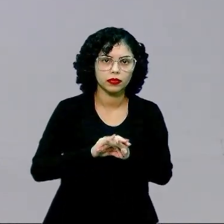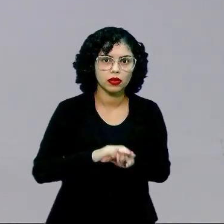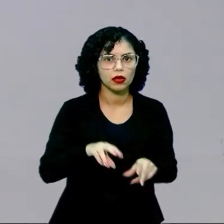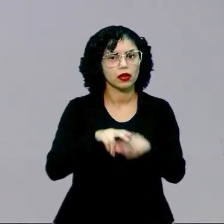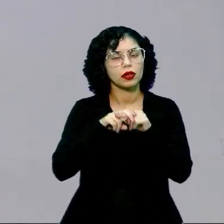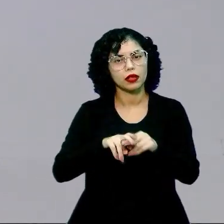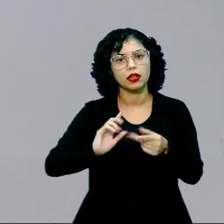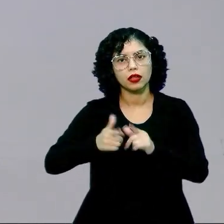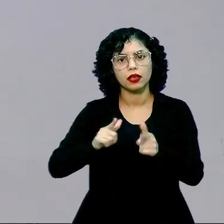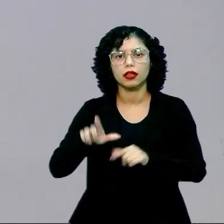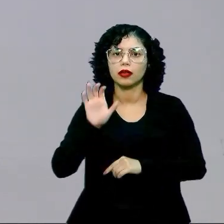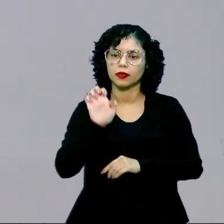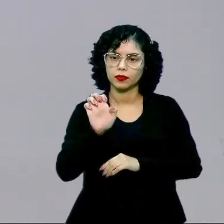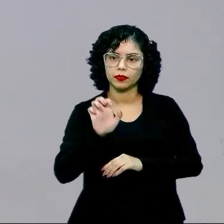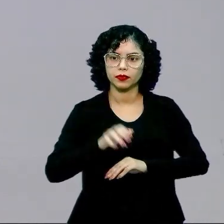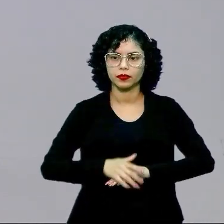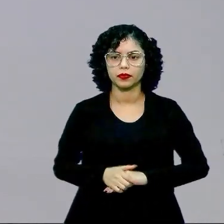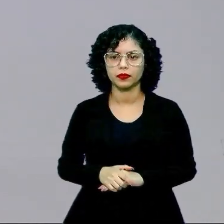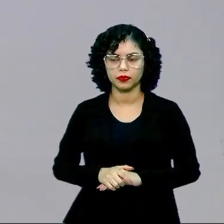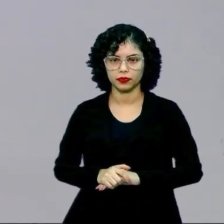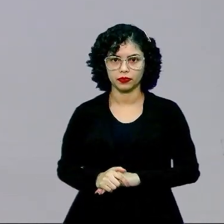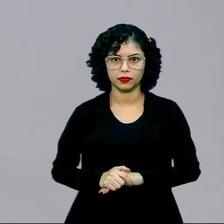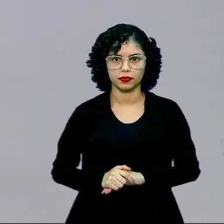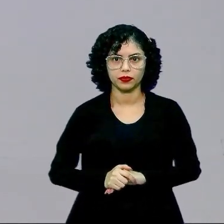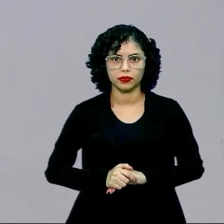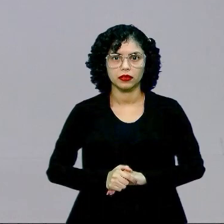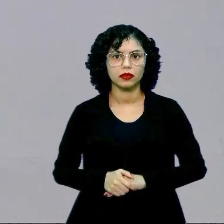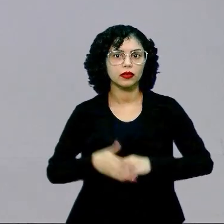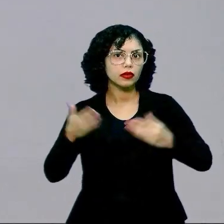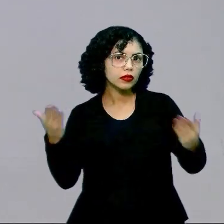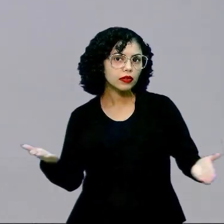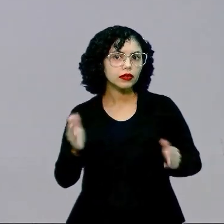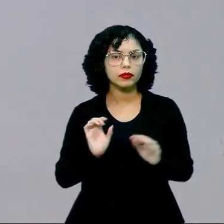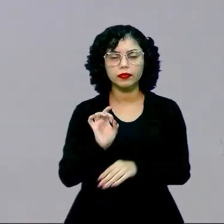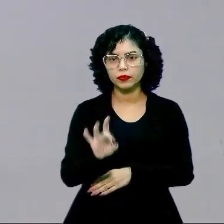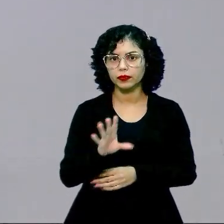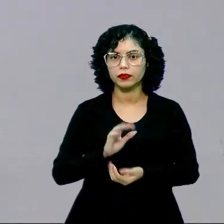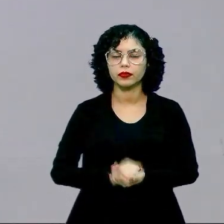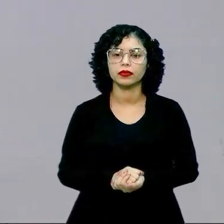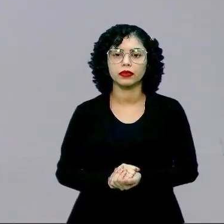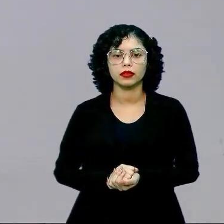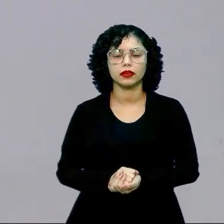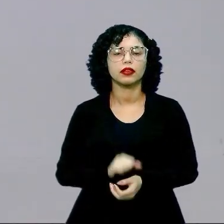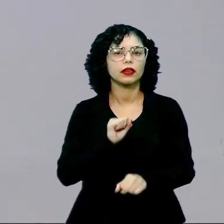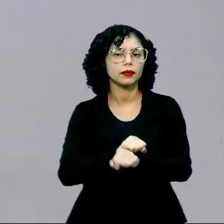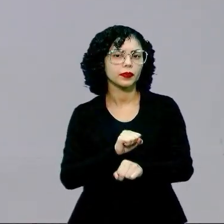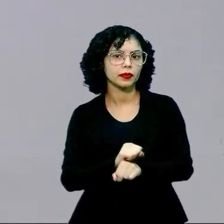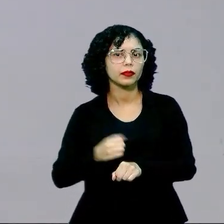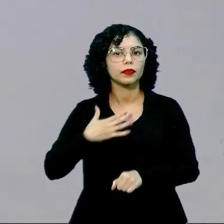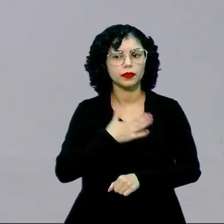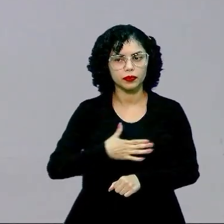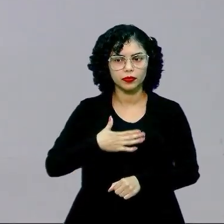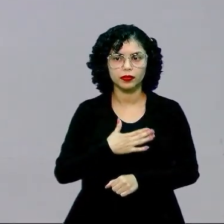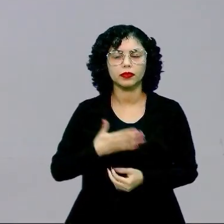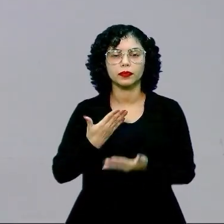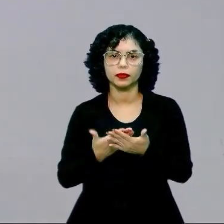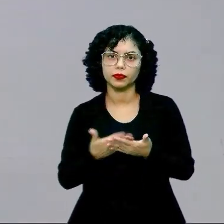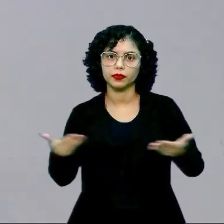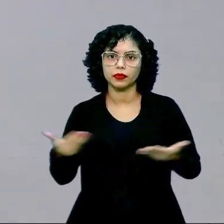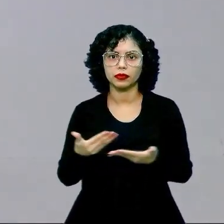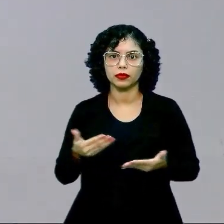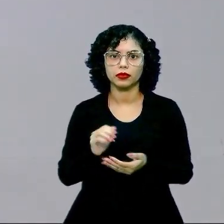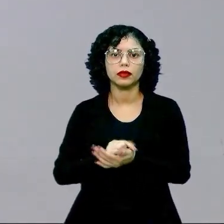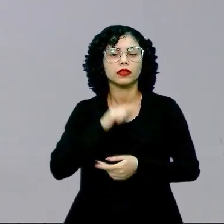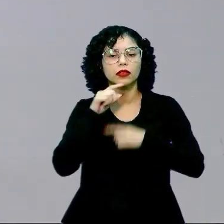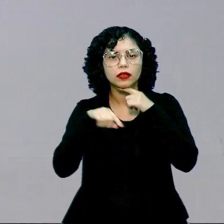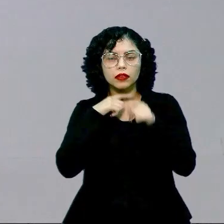isso que o gabarito da questão é ligação de hidrogênio. Gente, então por hoje é isso. Eu espero que vocês tenham compreendido. Para